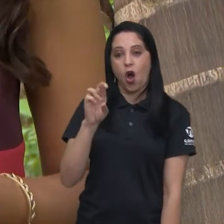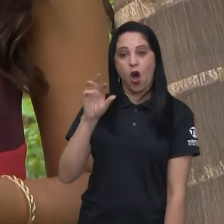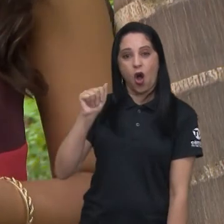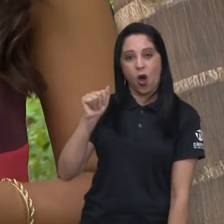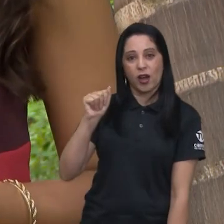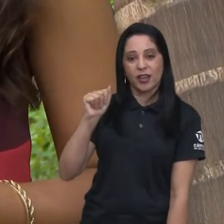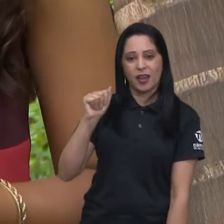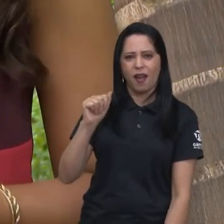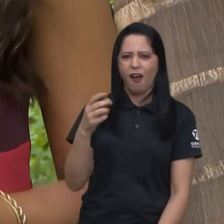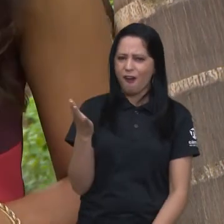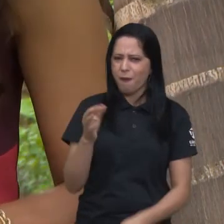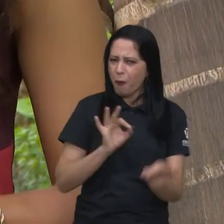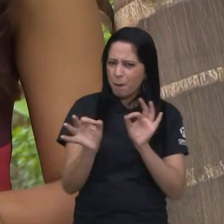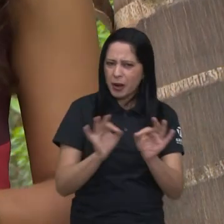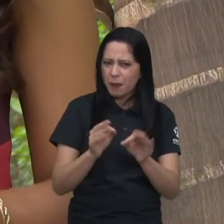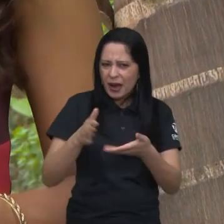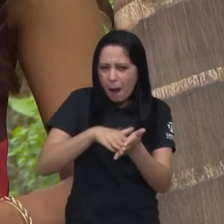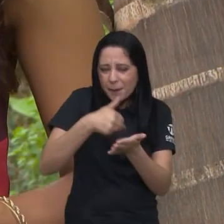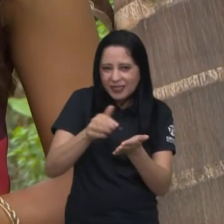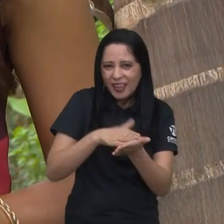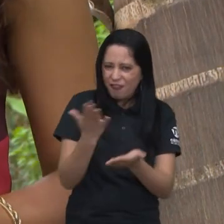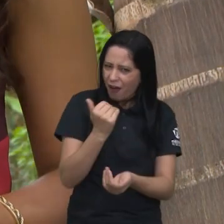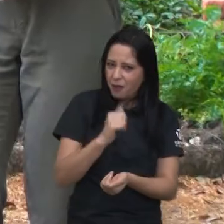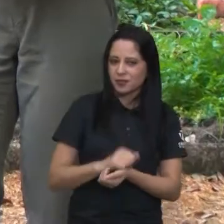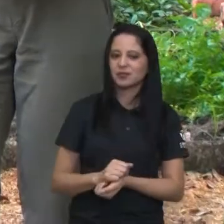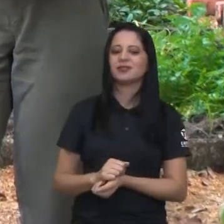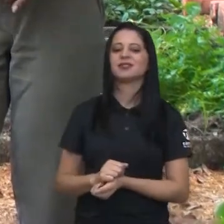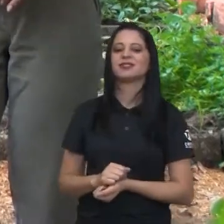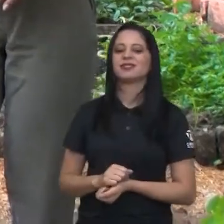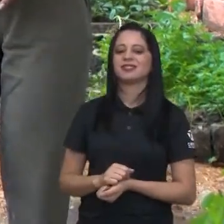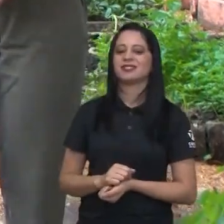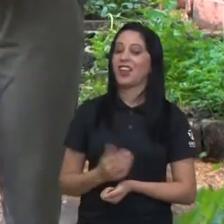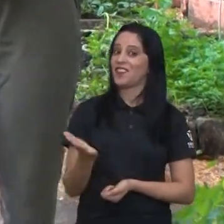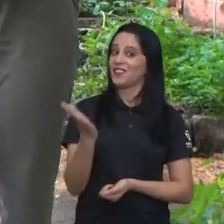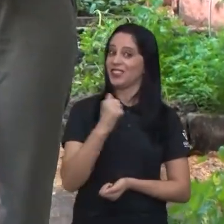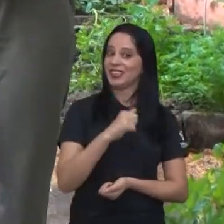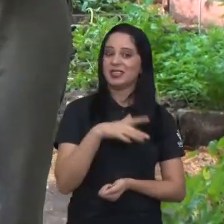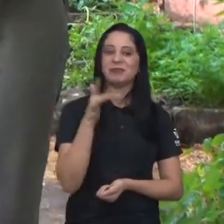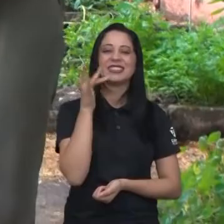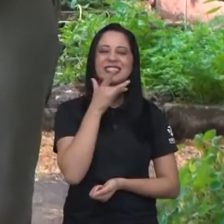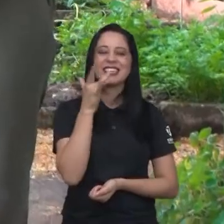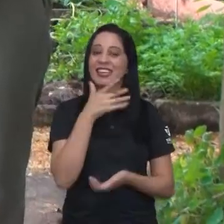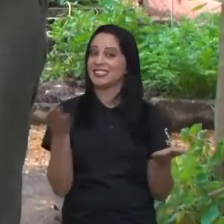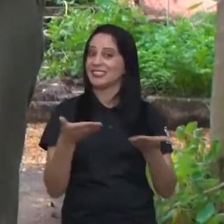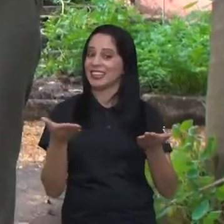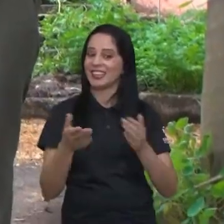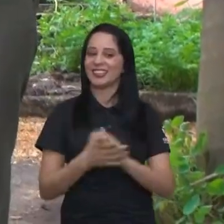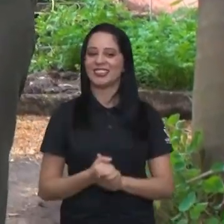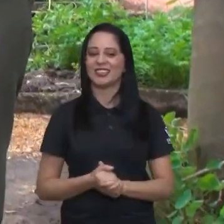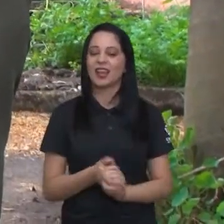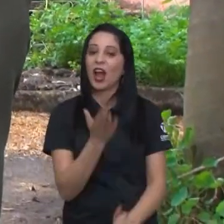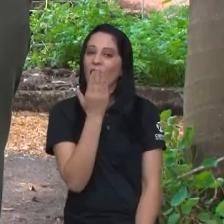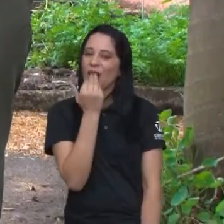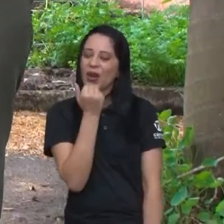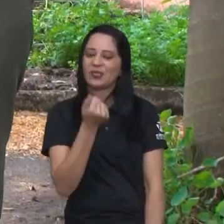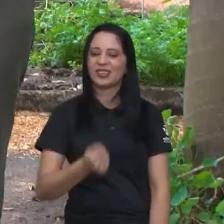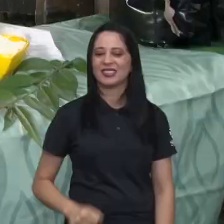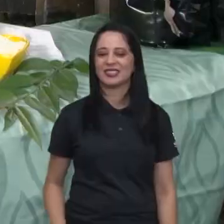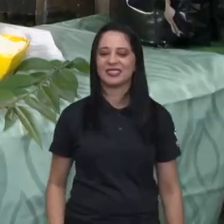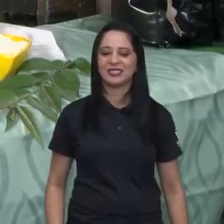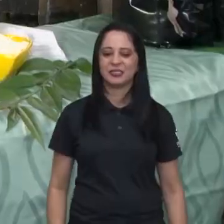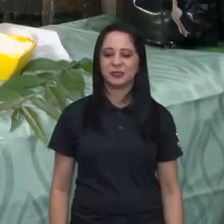Vamos fazer um patê com ele? Vamos fazer um patê com ele hoje. Então, bora lá para a parte mais gostosa da entrevista, que é degustar, né, gente? Vamos